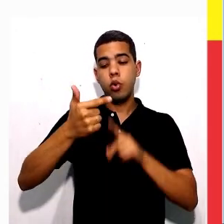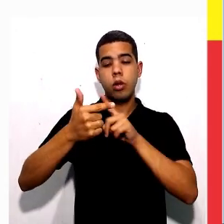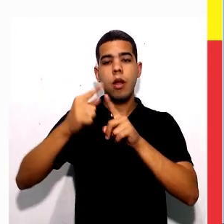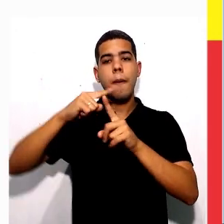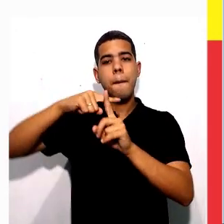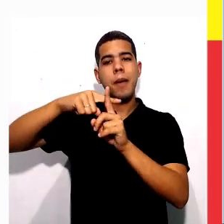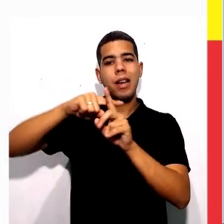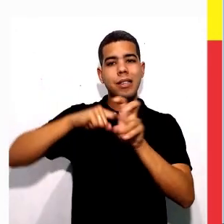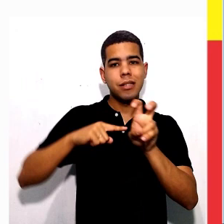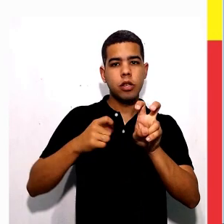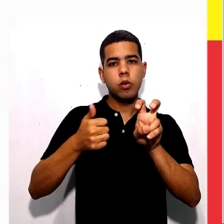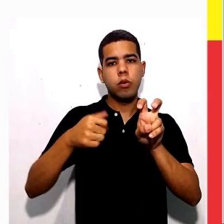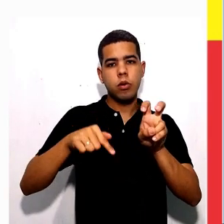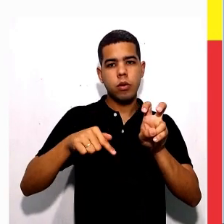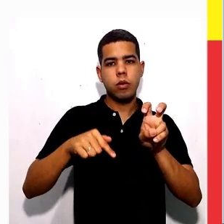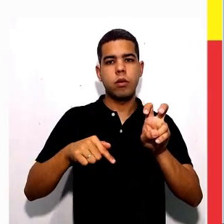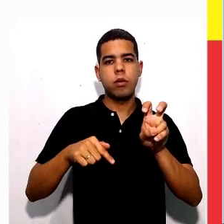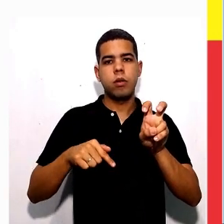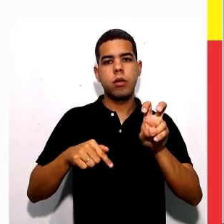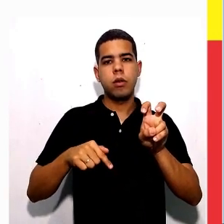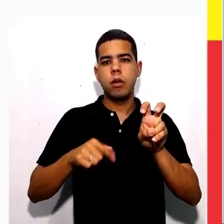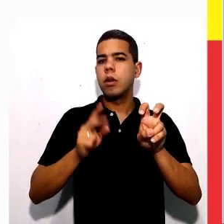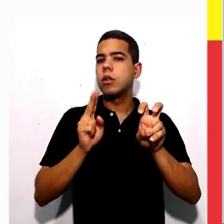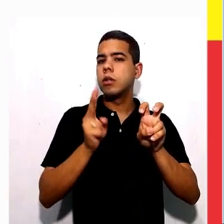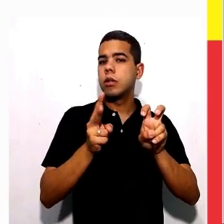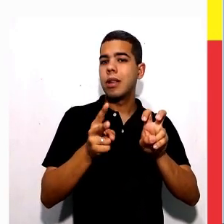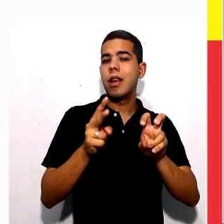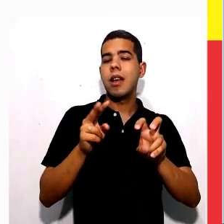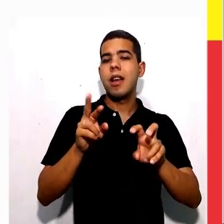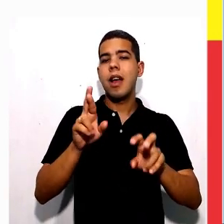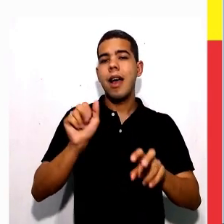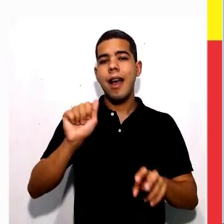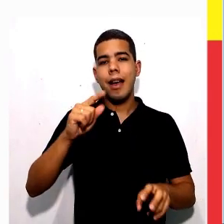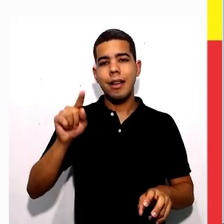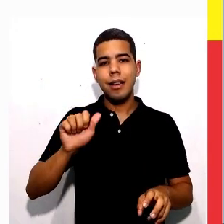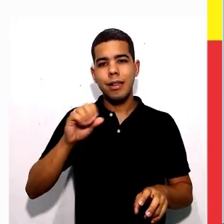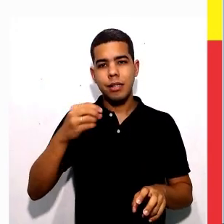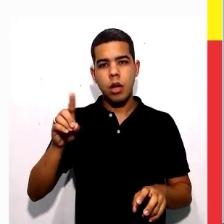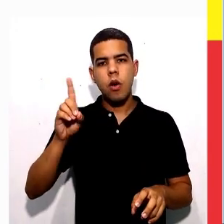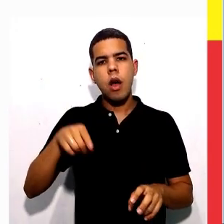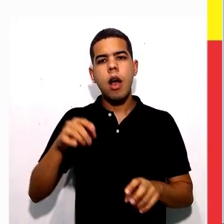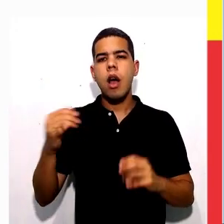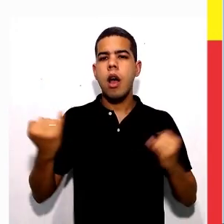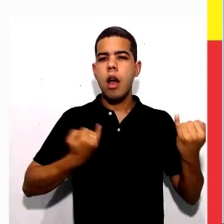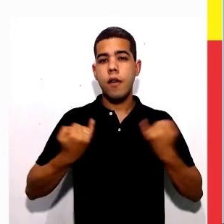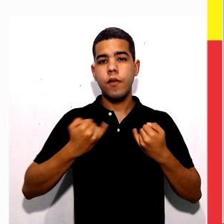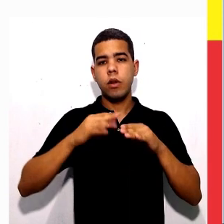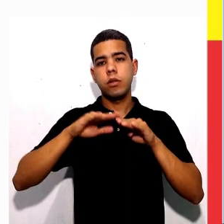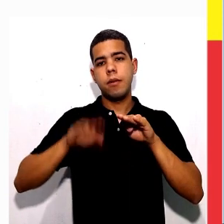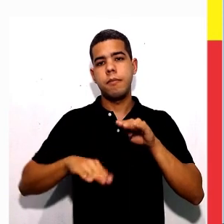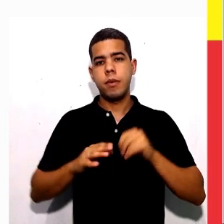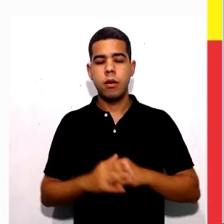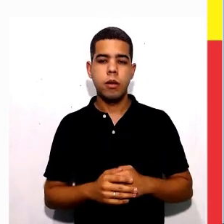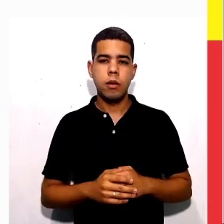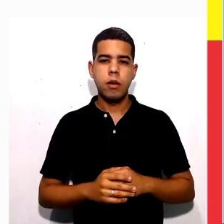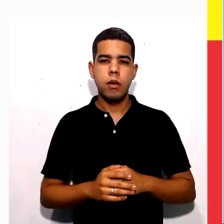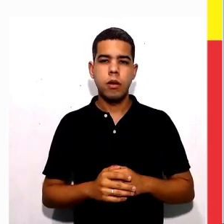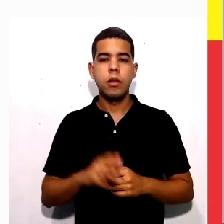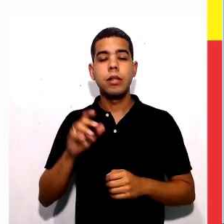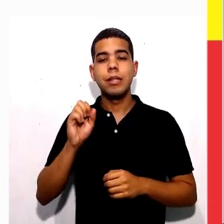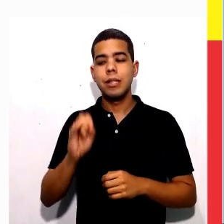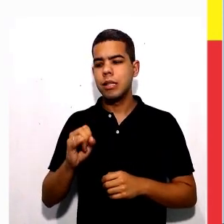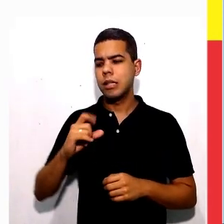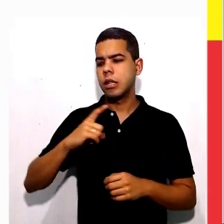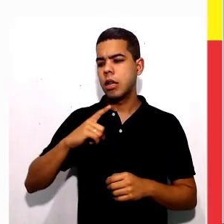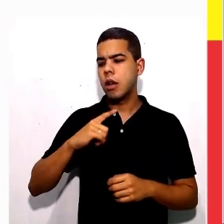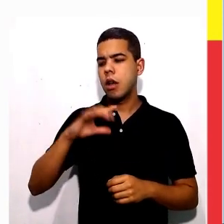17. Então, veja que sempre a razão será uma informação a menos. Então, se eu tenho a figura 4, então vai ser a